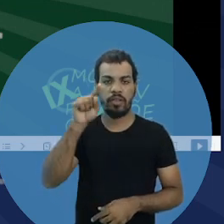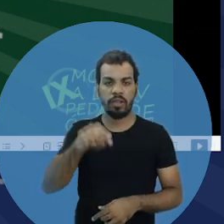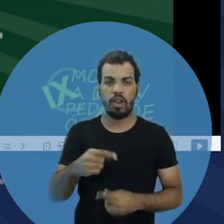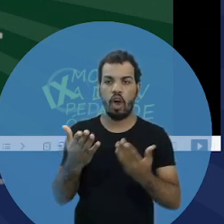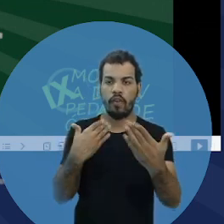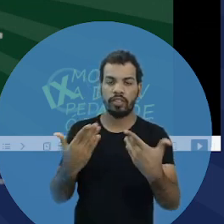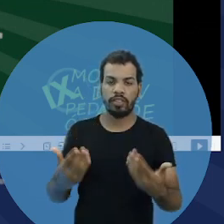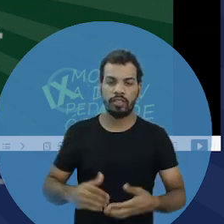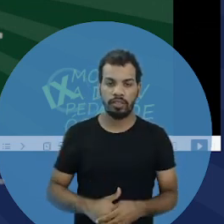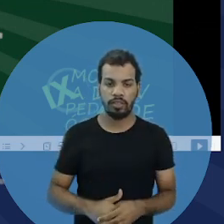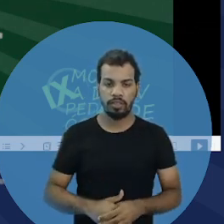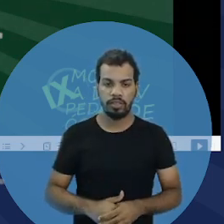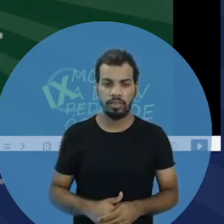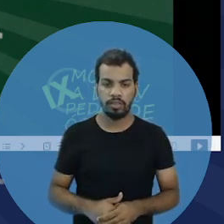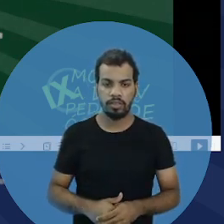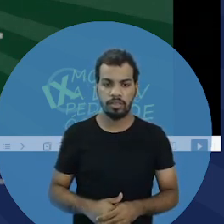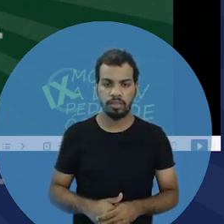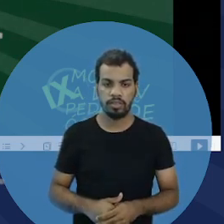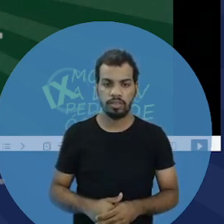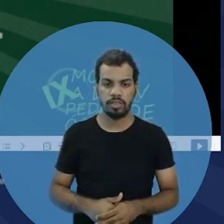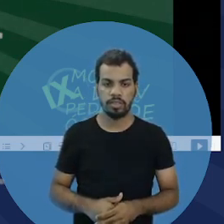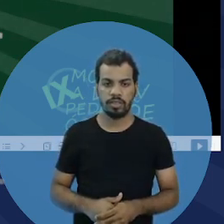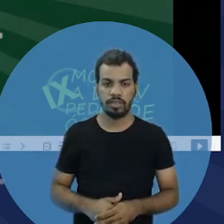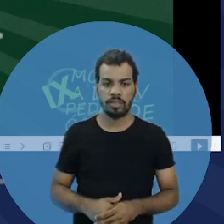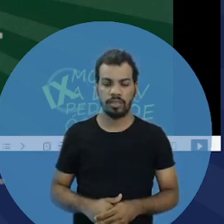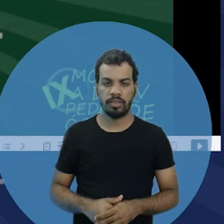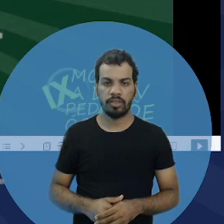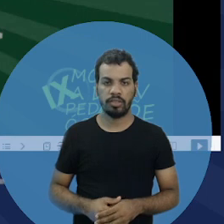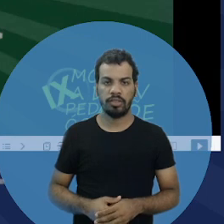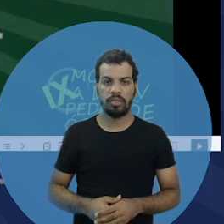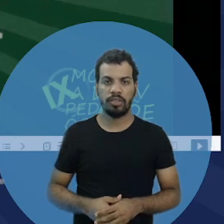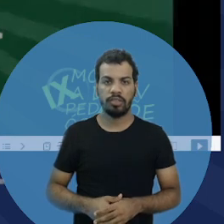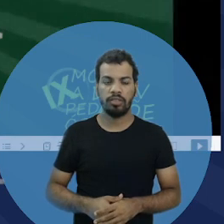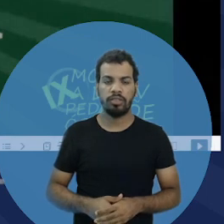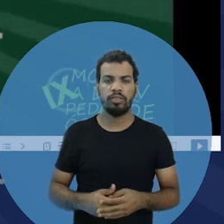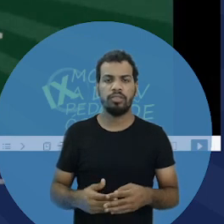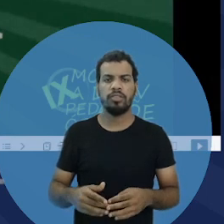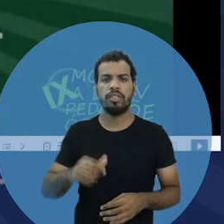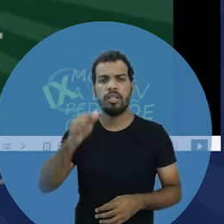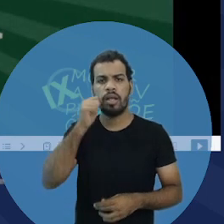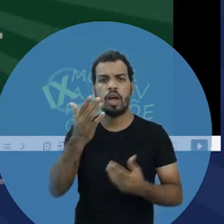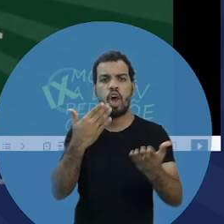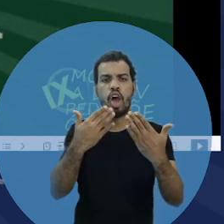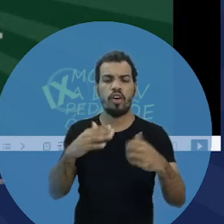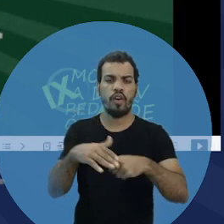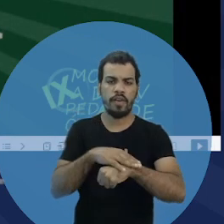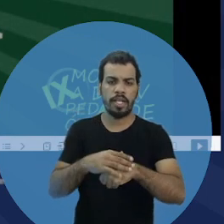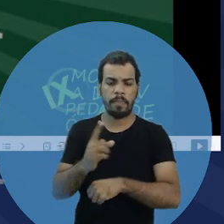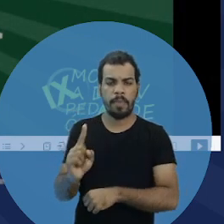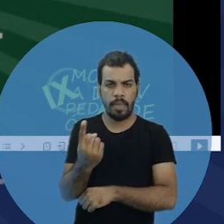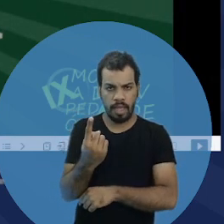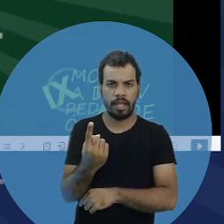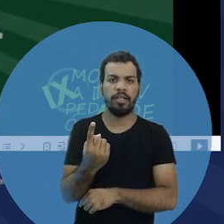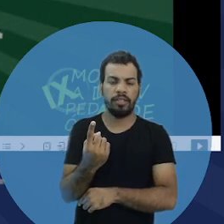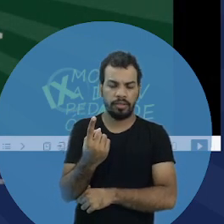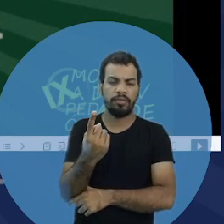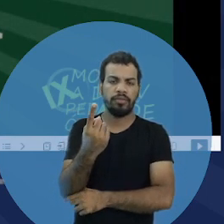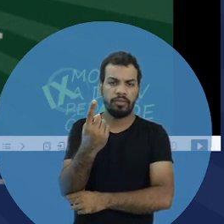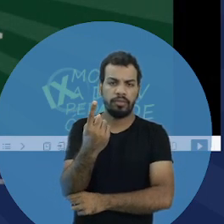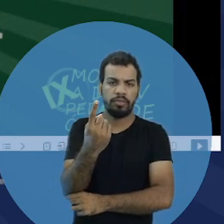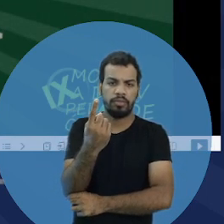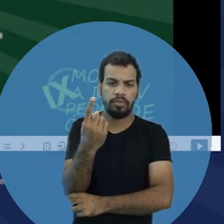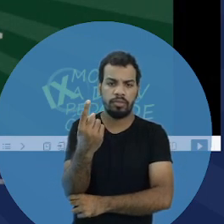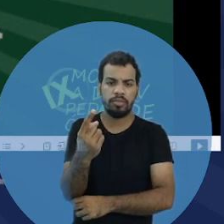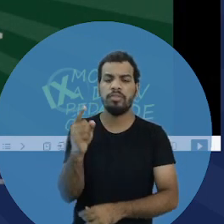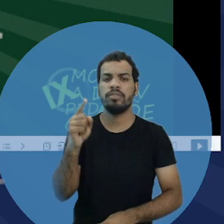nós tivemos uma primeira roda de conversa, e nós finalizamos com a última roda de conversa, e nesses